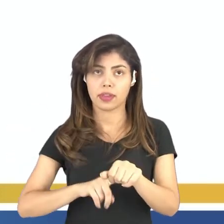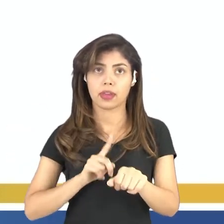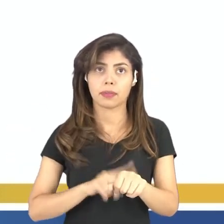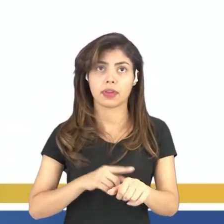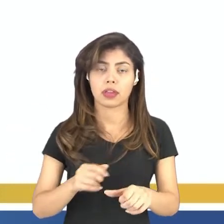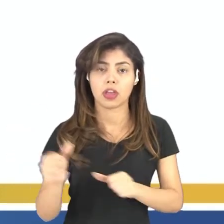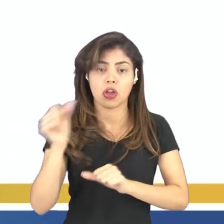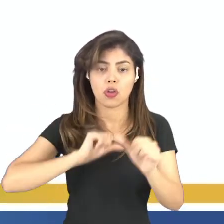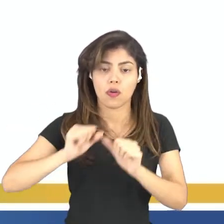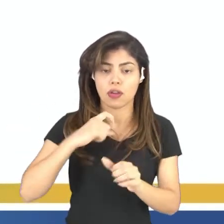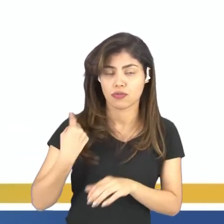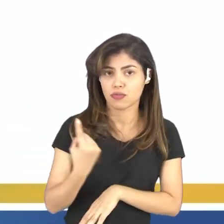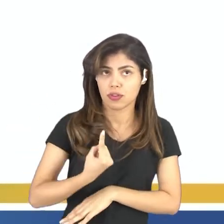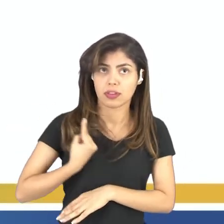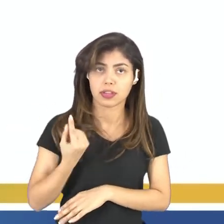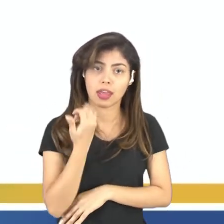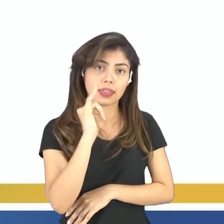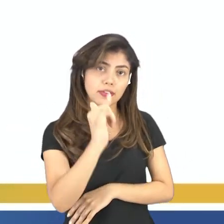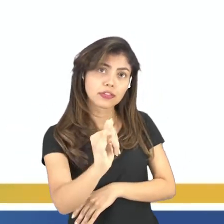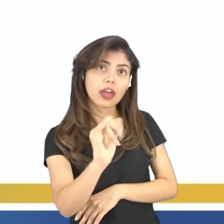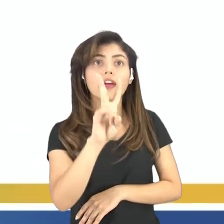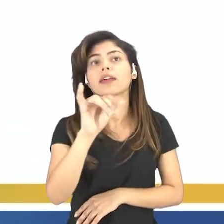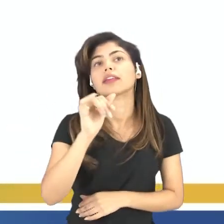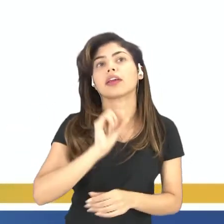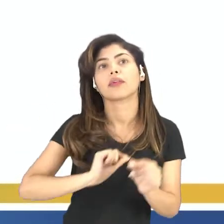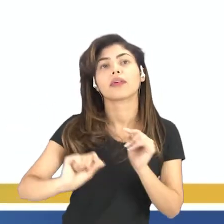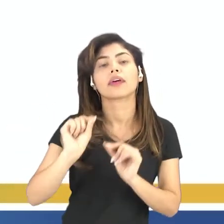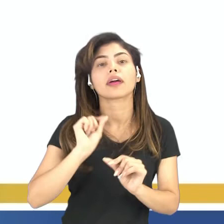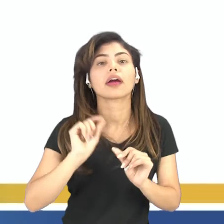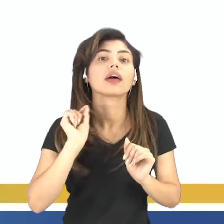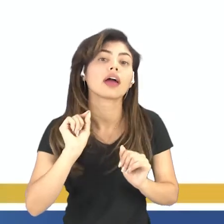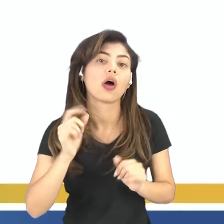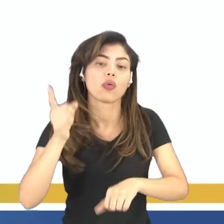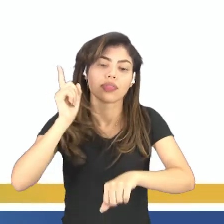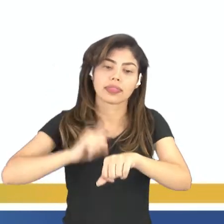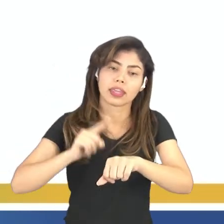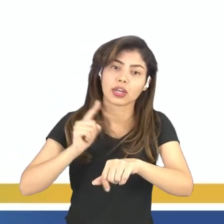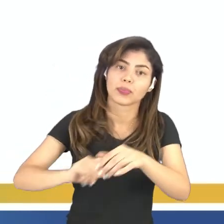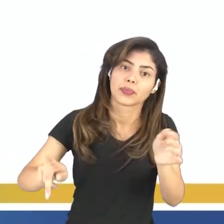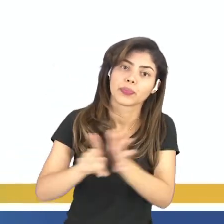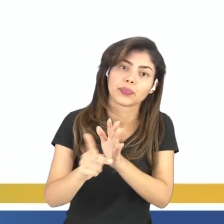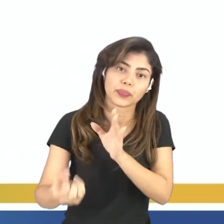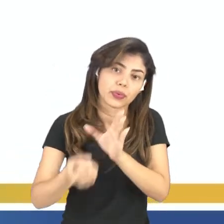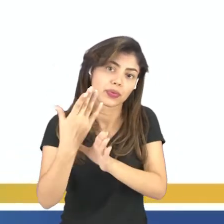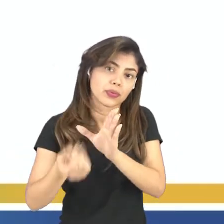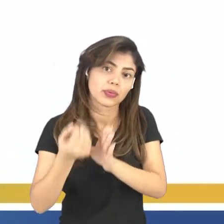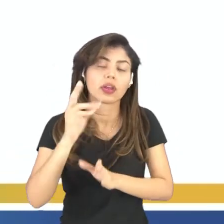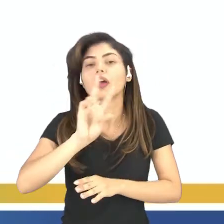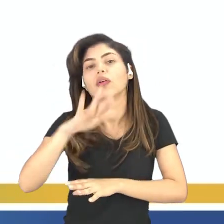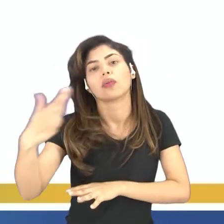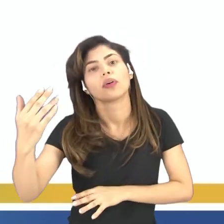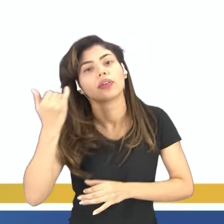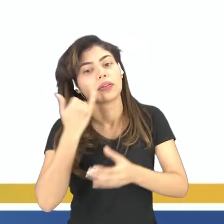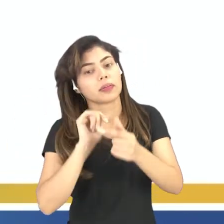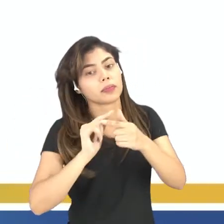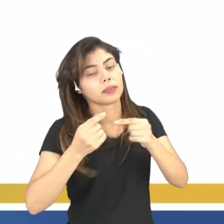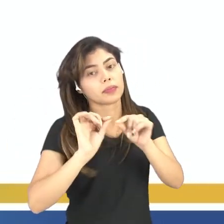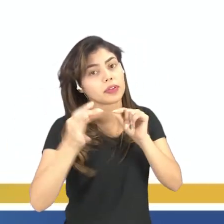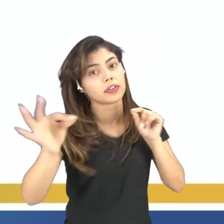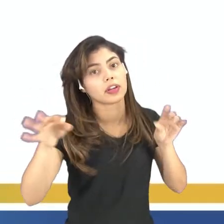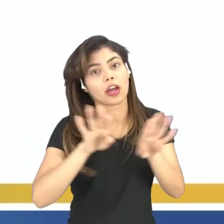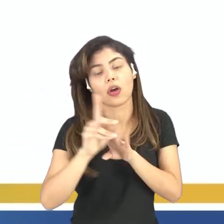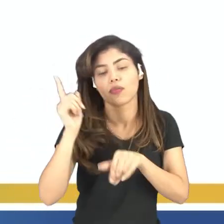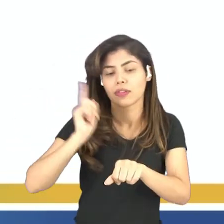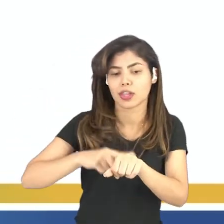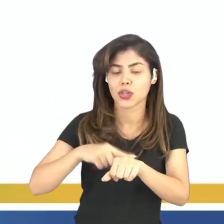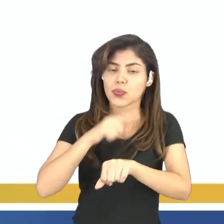eu vou ter que energia é o produto vezes o tempo. Então, ao medirmos a potência em quilowatt e o tempo em horas, a energia ela pode